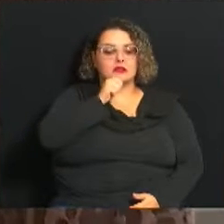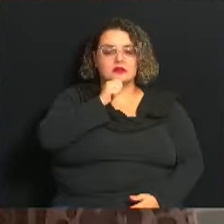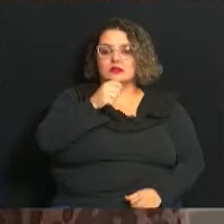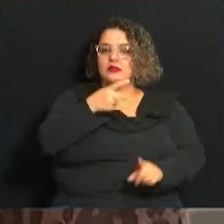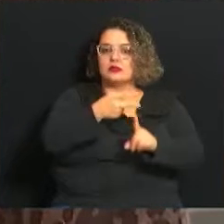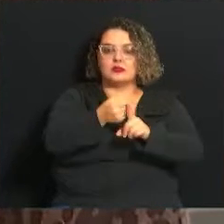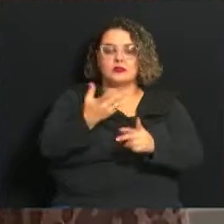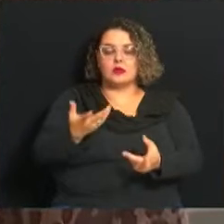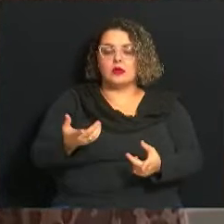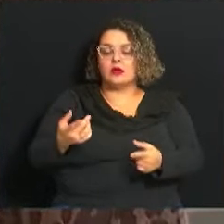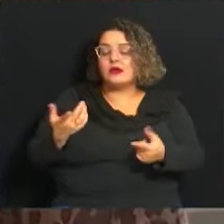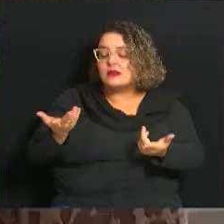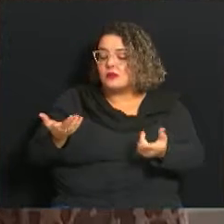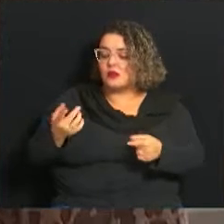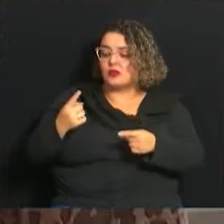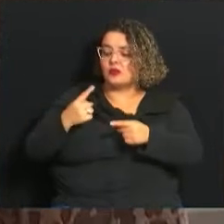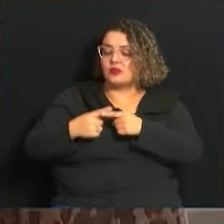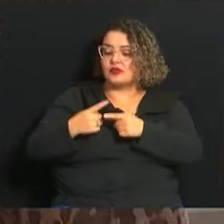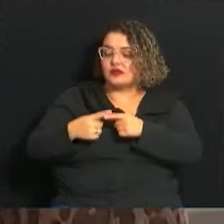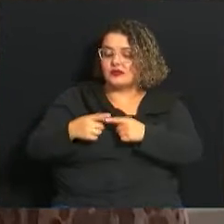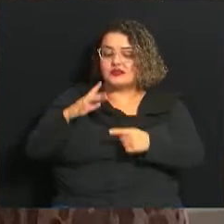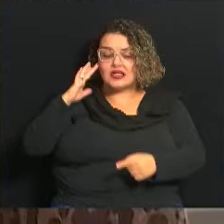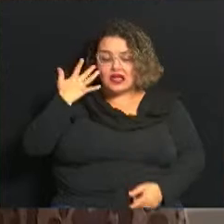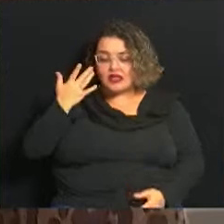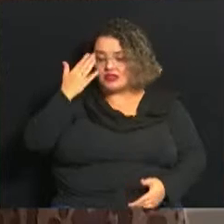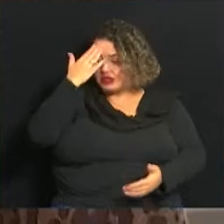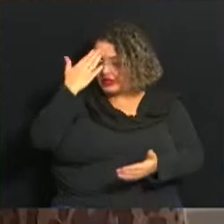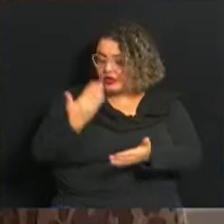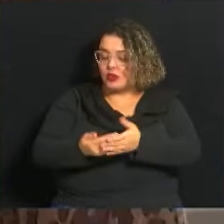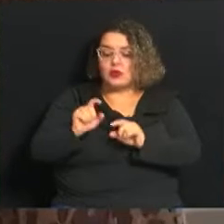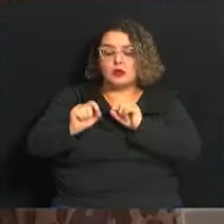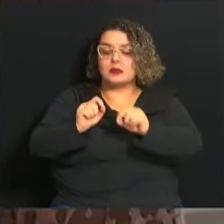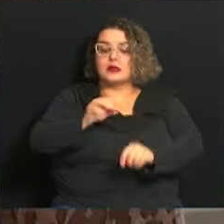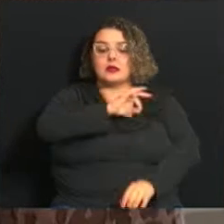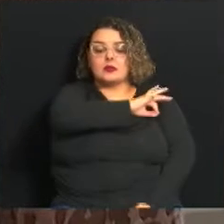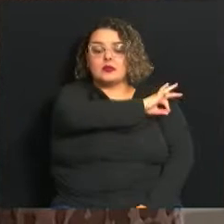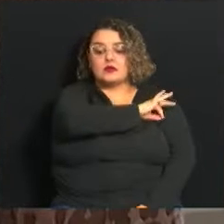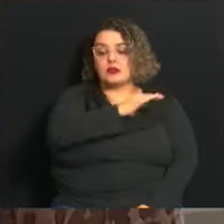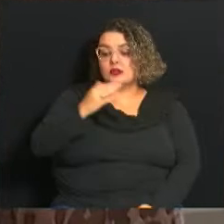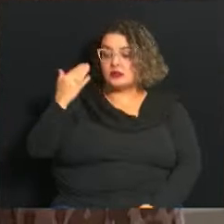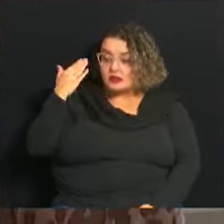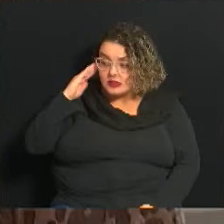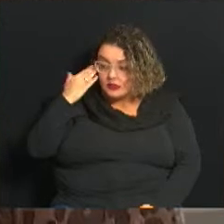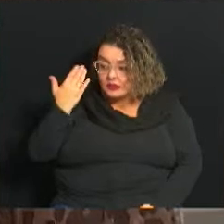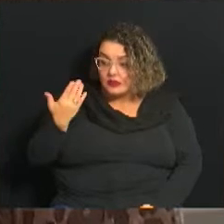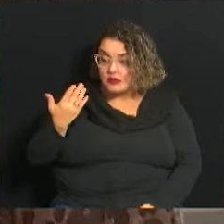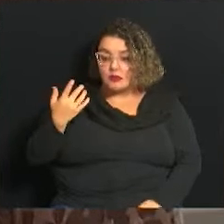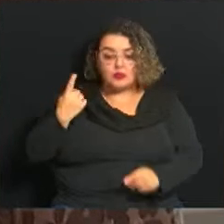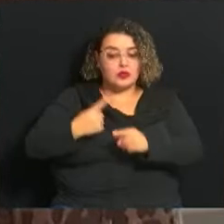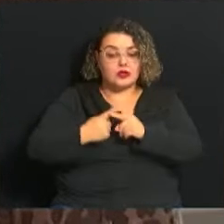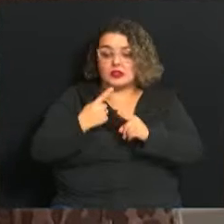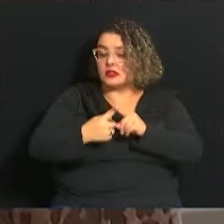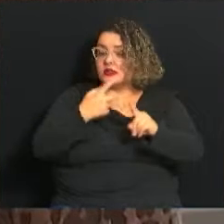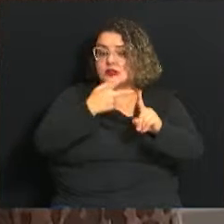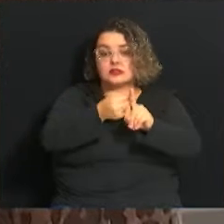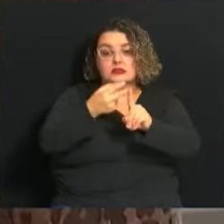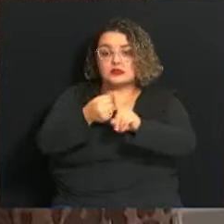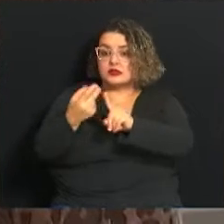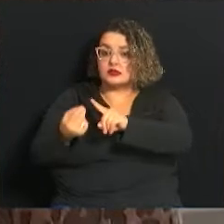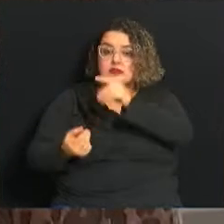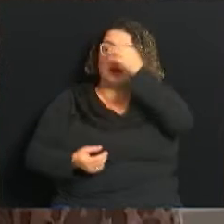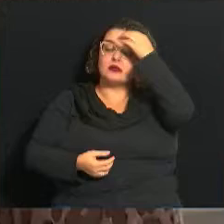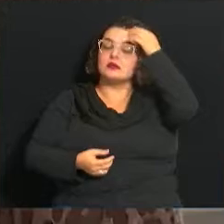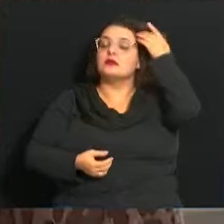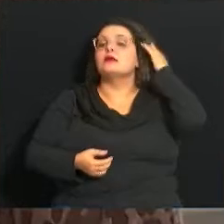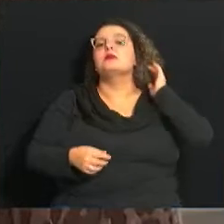você acha, acredita, o que a Prefeitura entende que algumas crianças não estão sendo vacinadas? A Prefeitura até